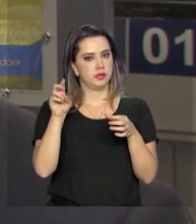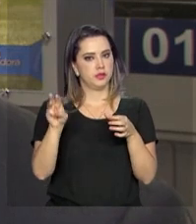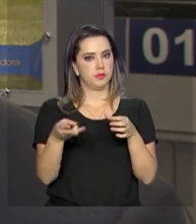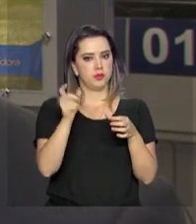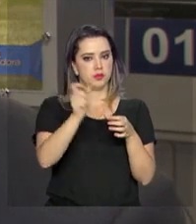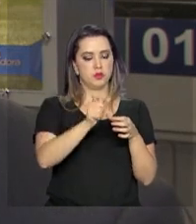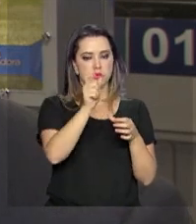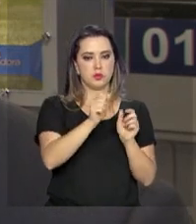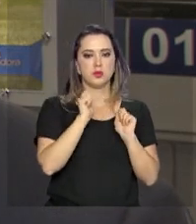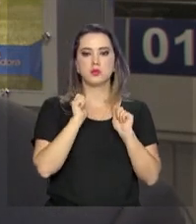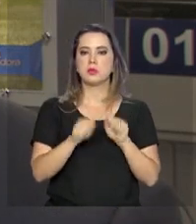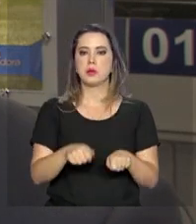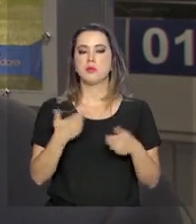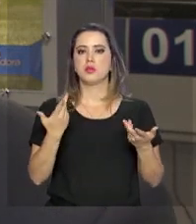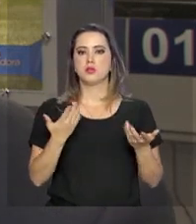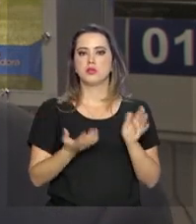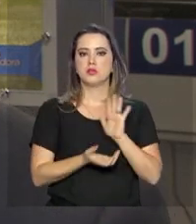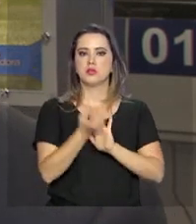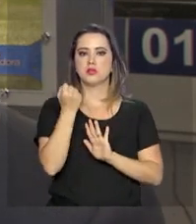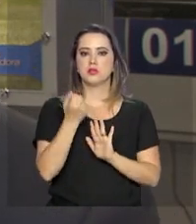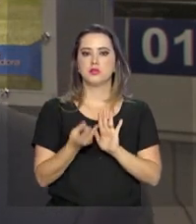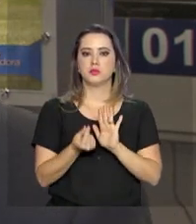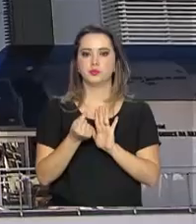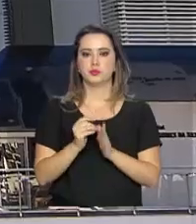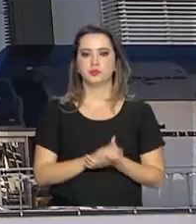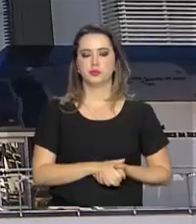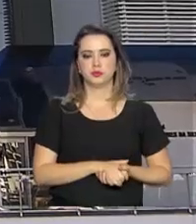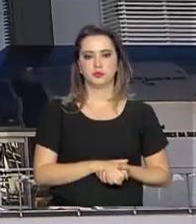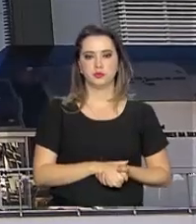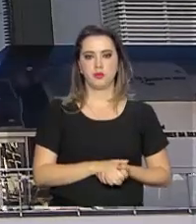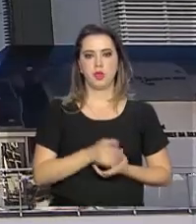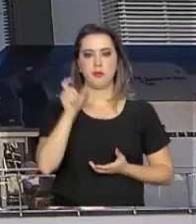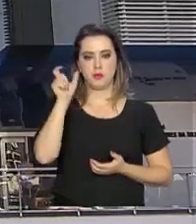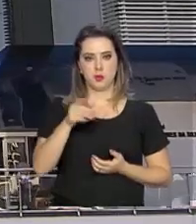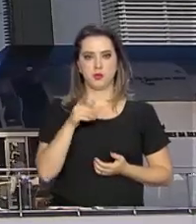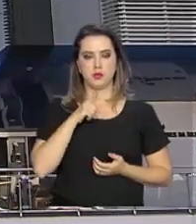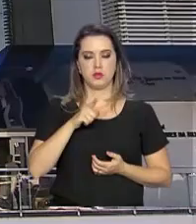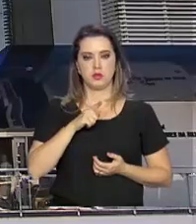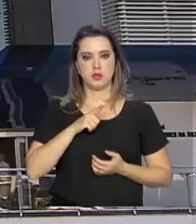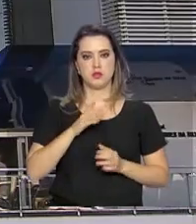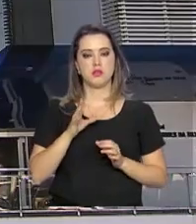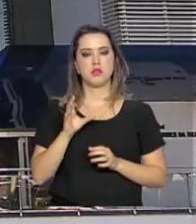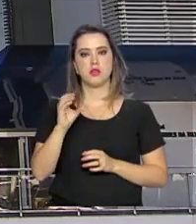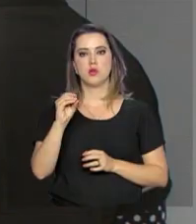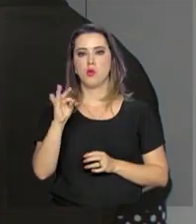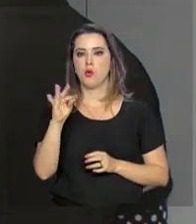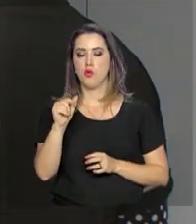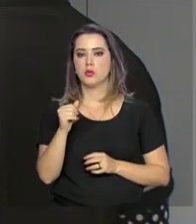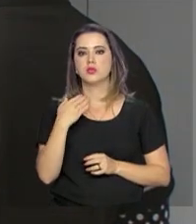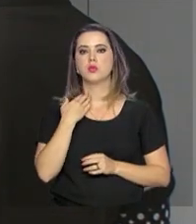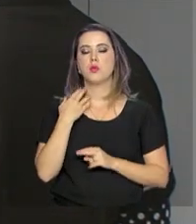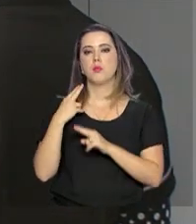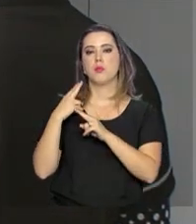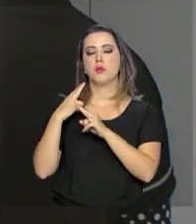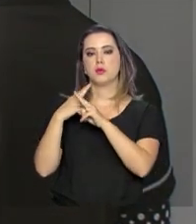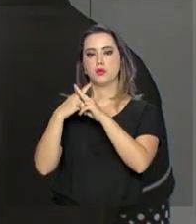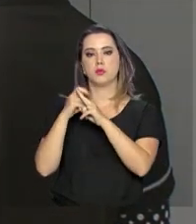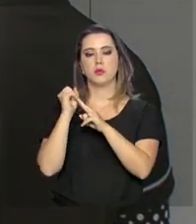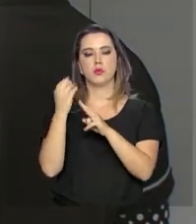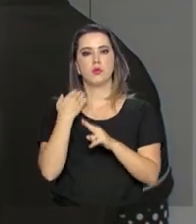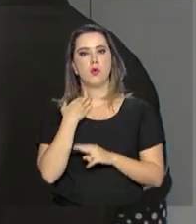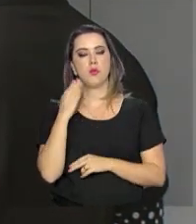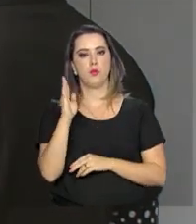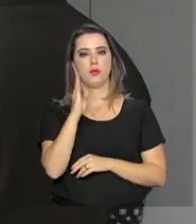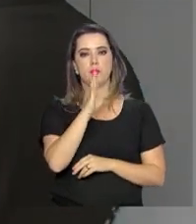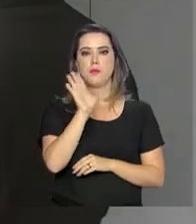pessoas potenciais que podem receber suas contas para os correntistas da caixa e do banco do brasil o dinheiro foi creditado na conta